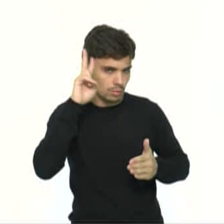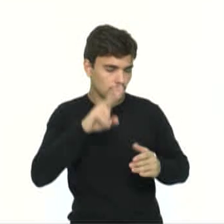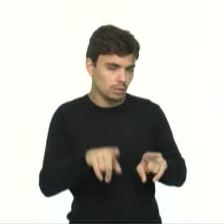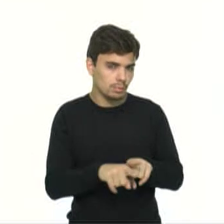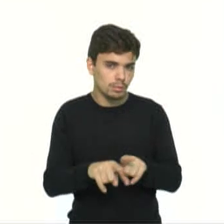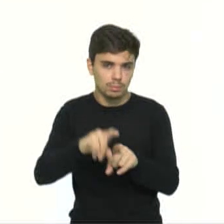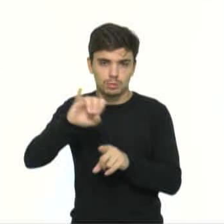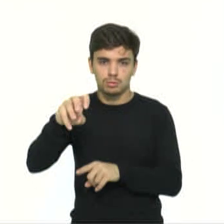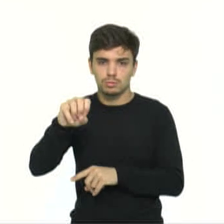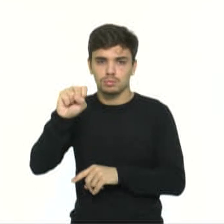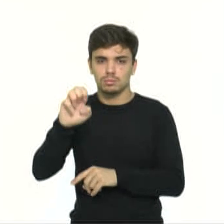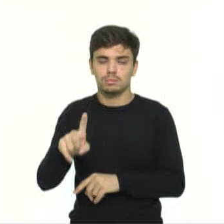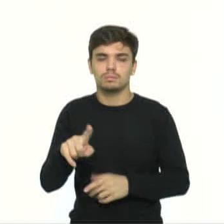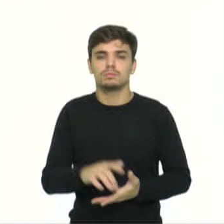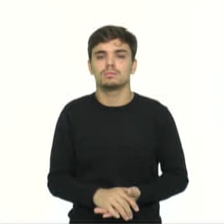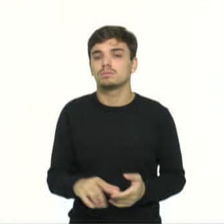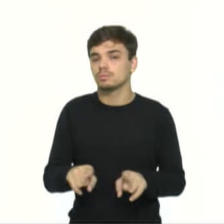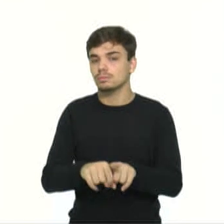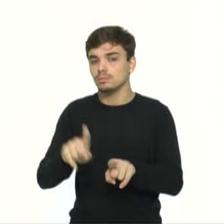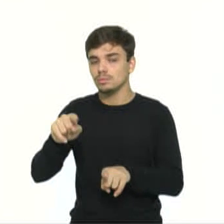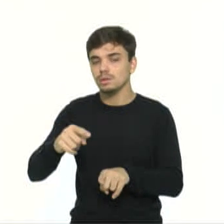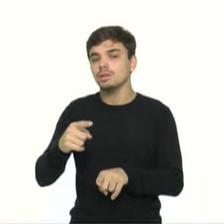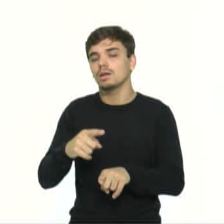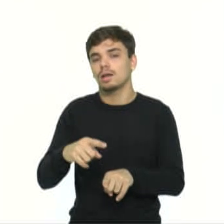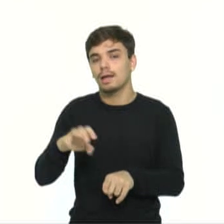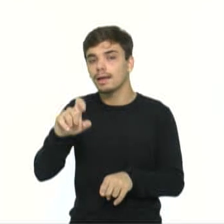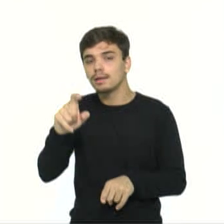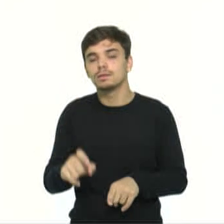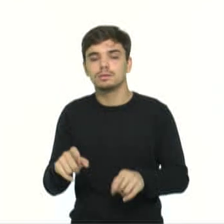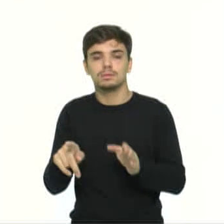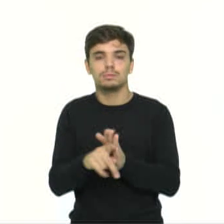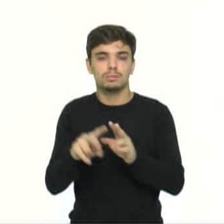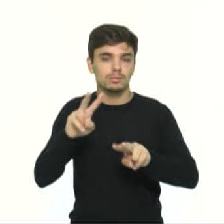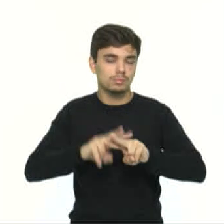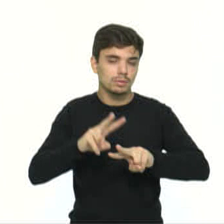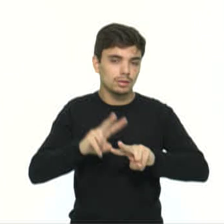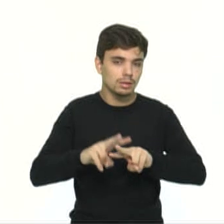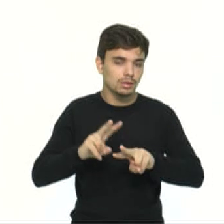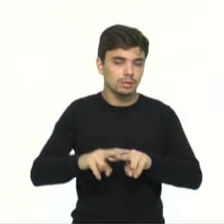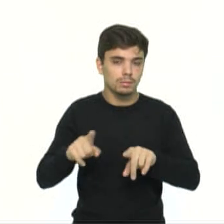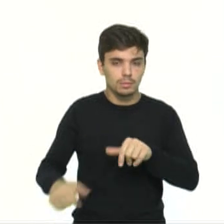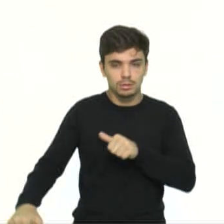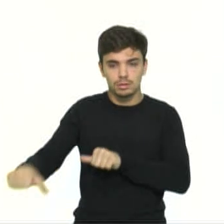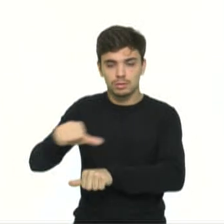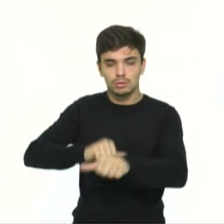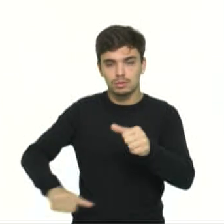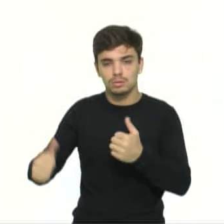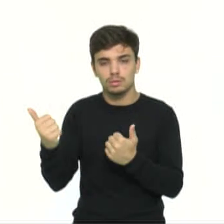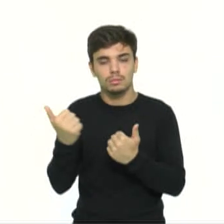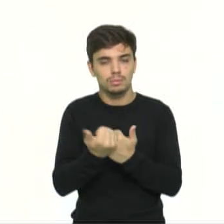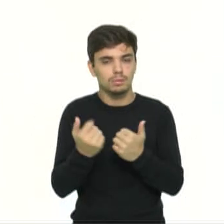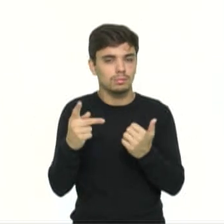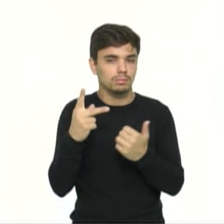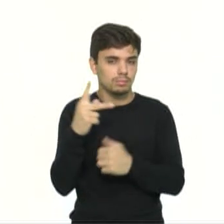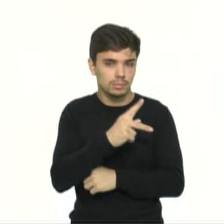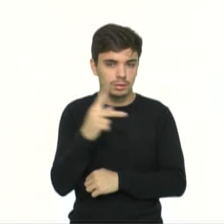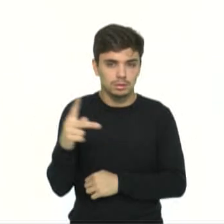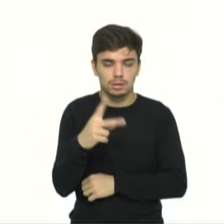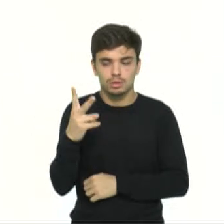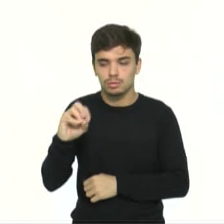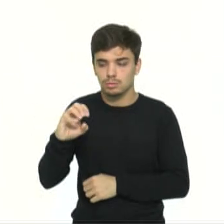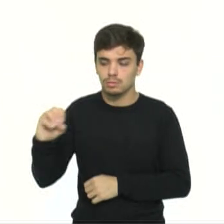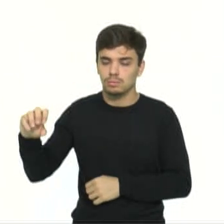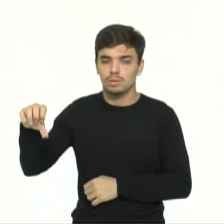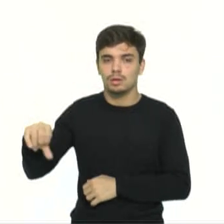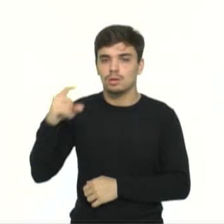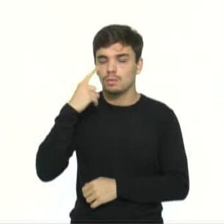Mujica, ex-preso político no Uruguai, se tornou presidente do Uruguai no ano de 2009. Aqui o jornal uruguaio,